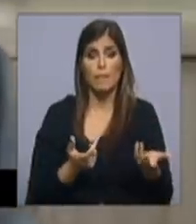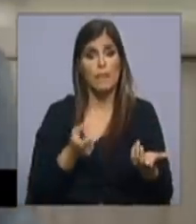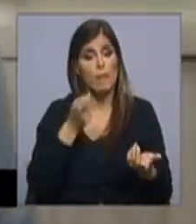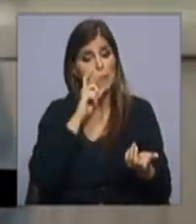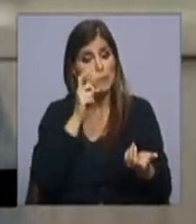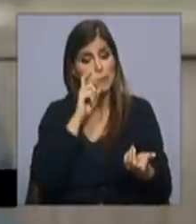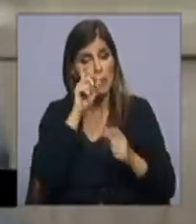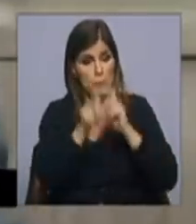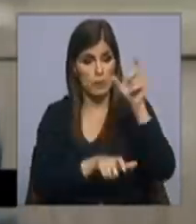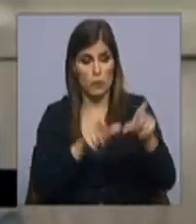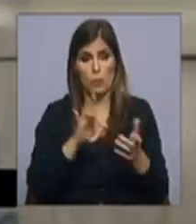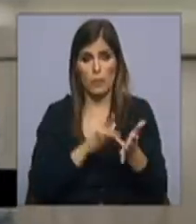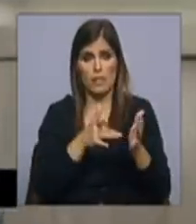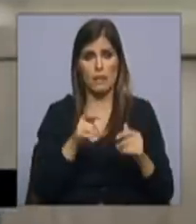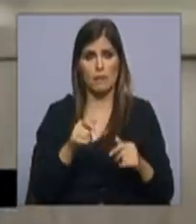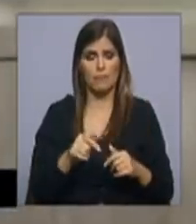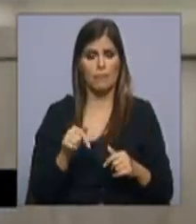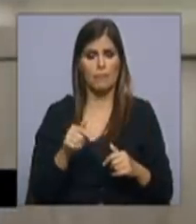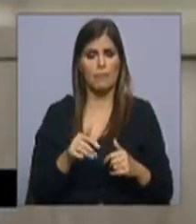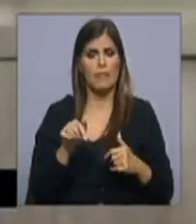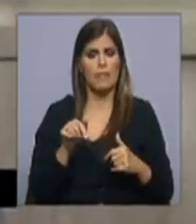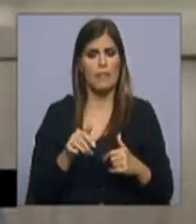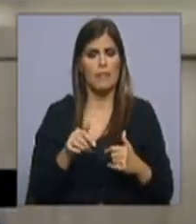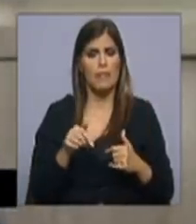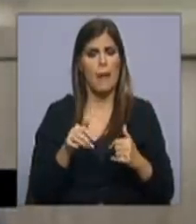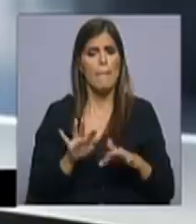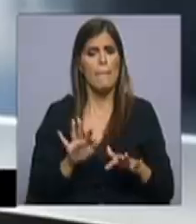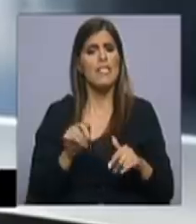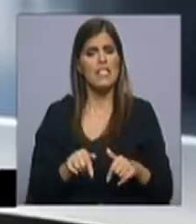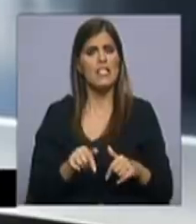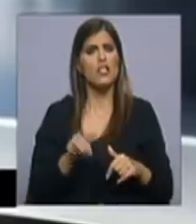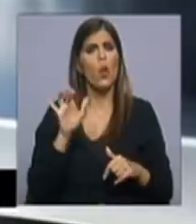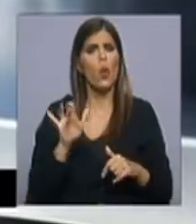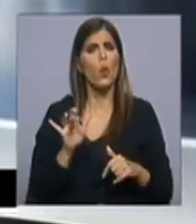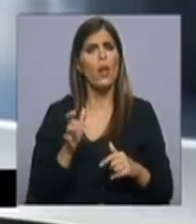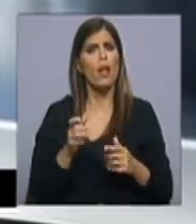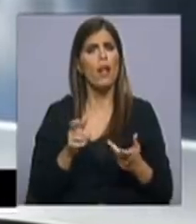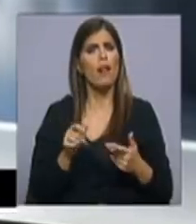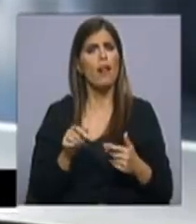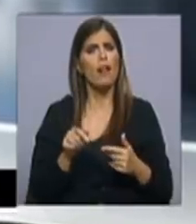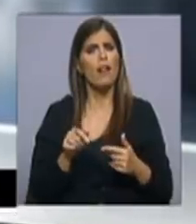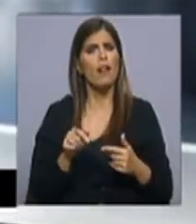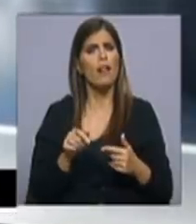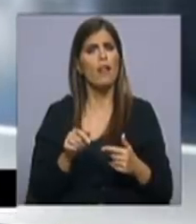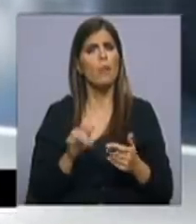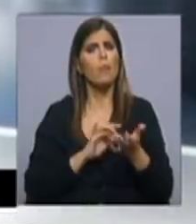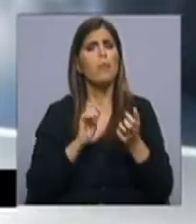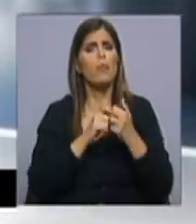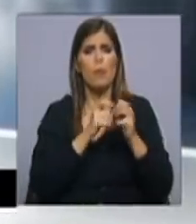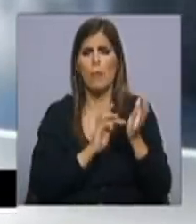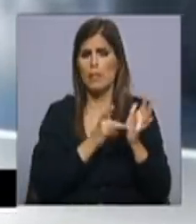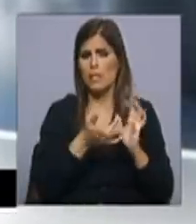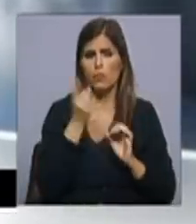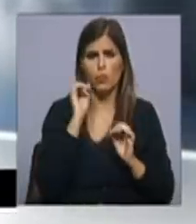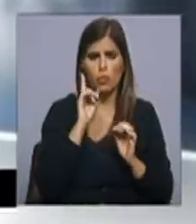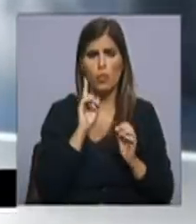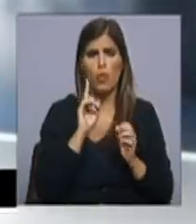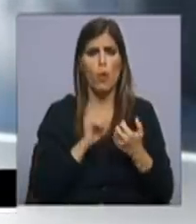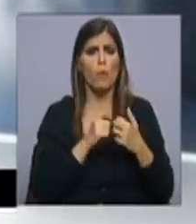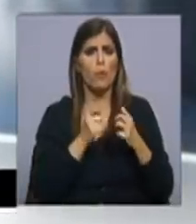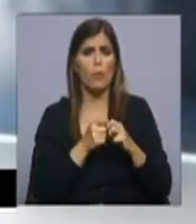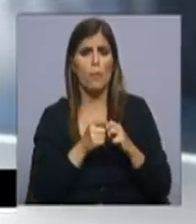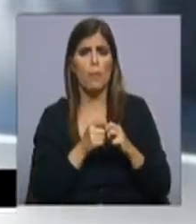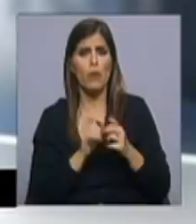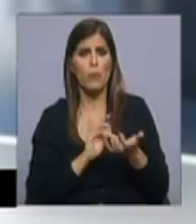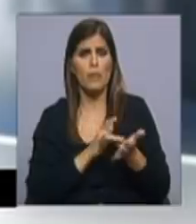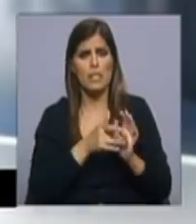o povo brasileiro. Aqui no Brasil, lamentavelmente... Mas este Lula da Silva não é um problema do Brasil, nem é um problema que o Brasil consiga resolver